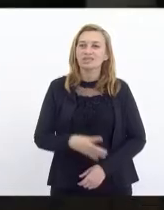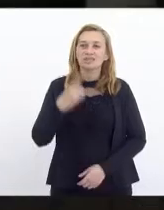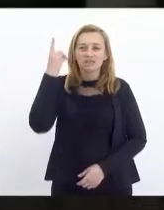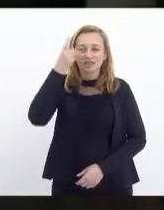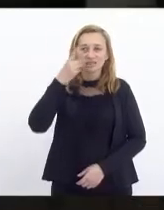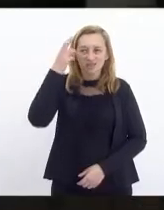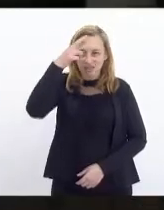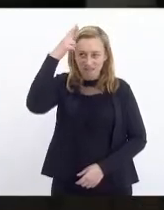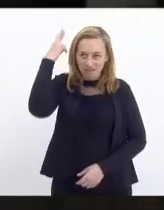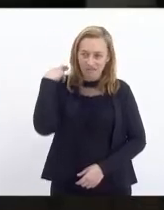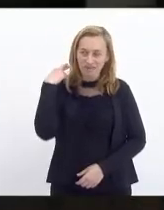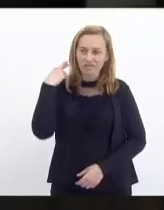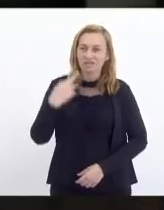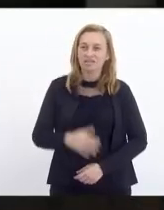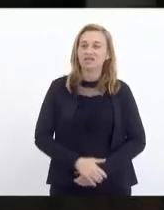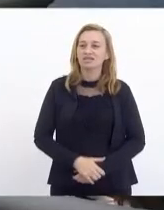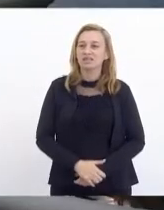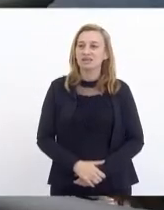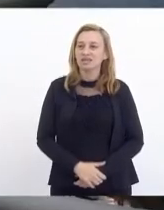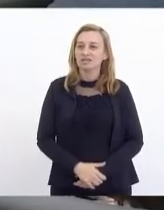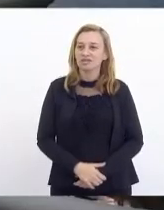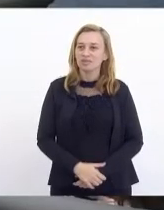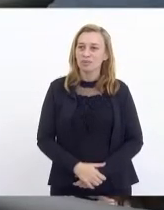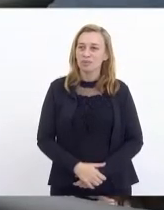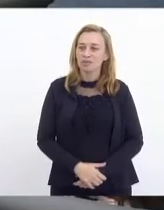Deputada Rosane Félix.